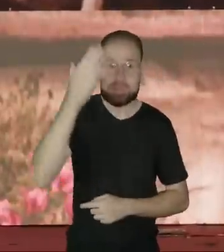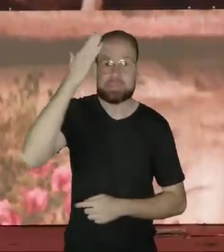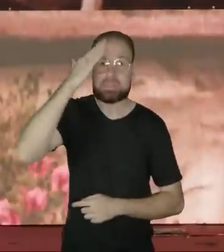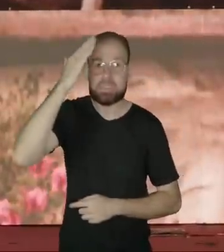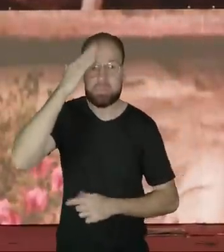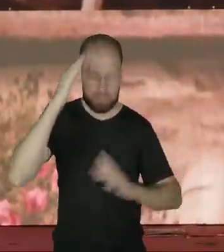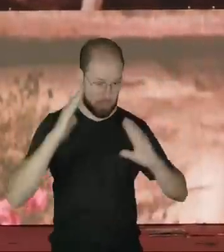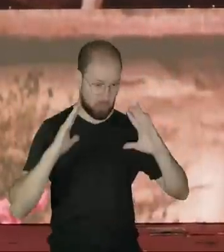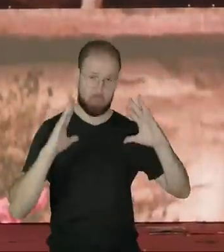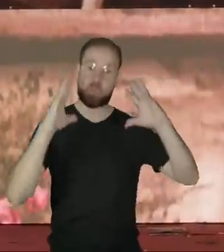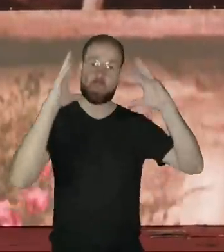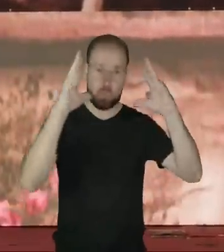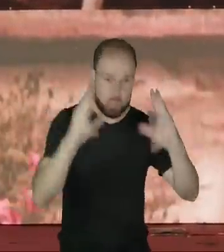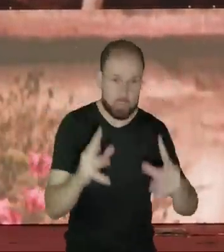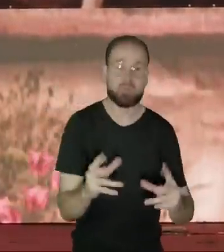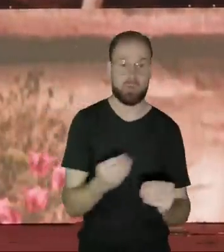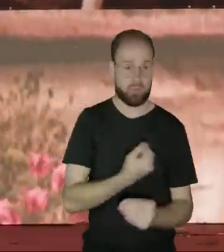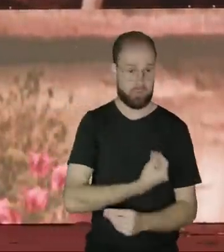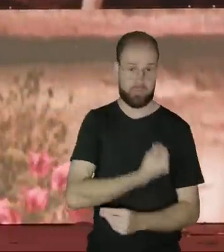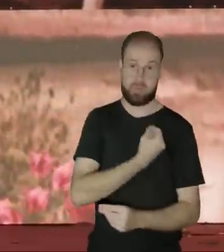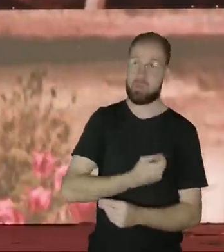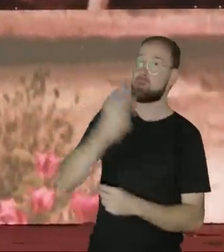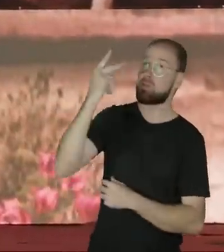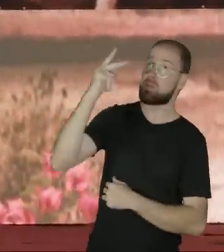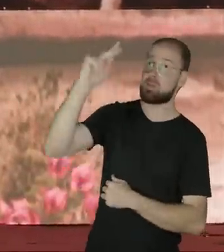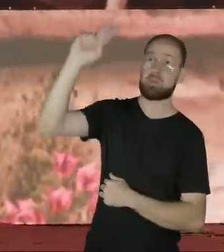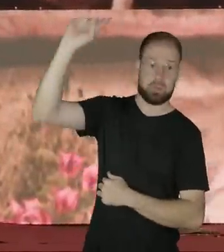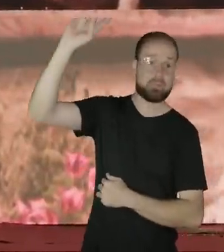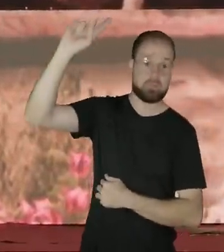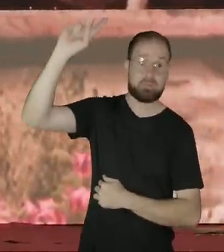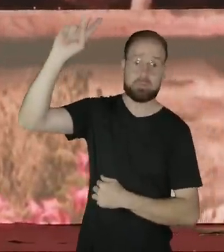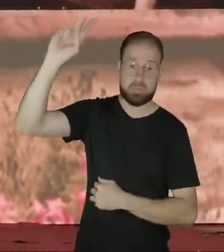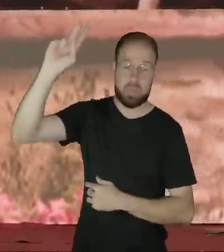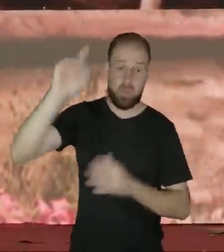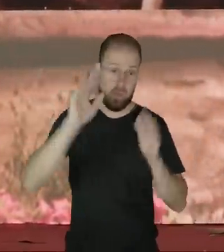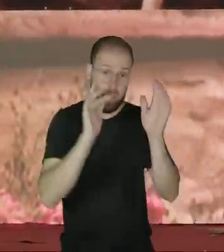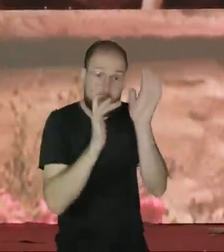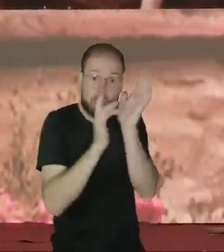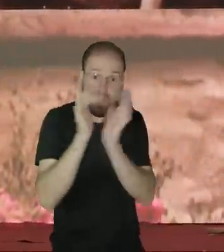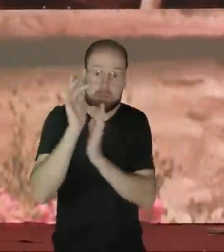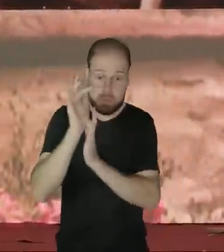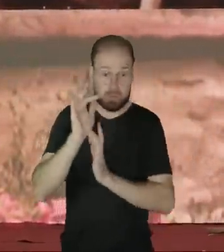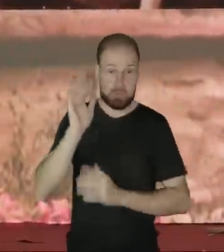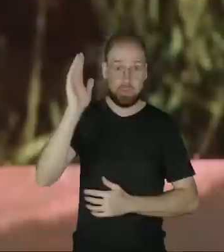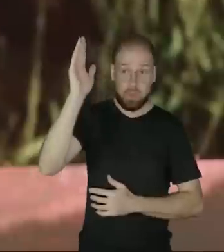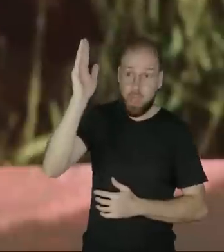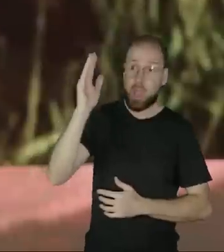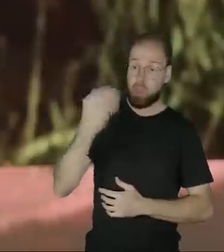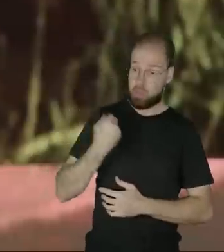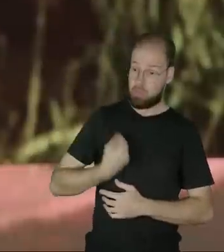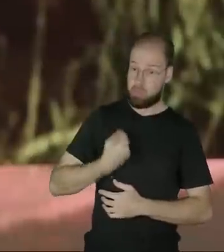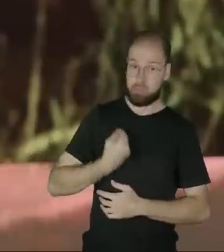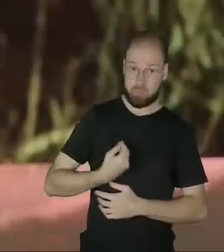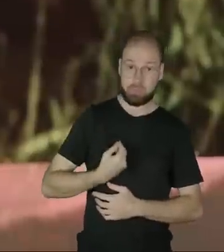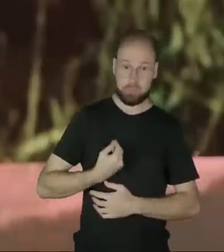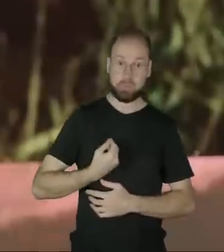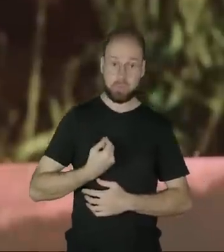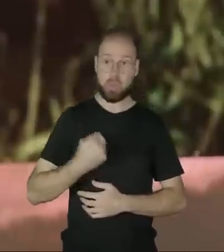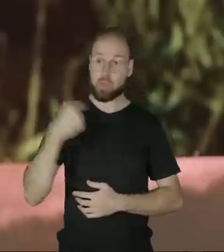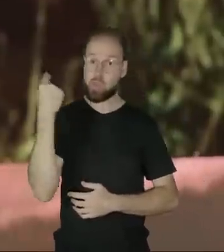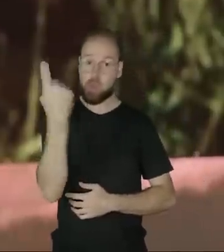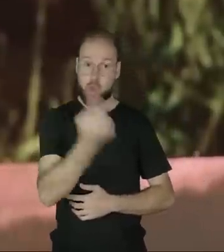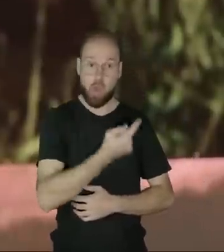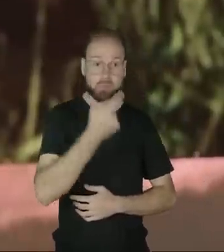vida de Cristo. É mais ou menos assim. Toda a vida de Cristo tem que estar na nossa cabeça como que um